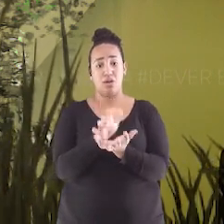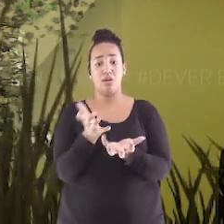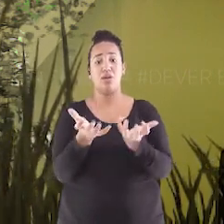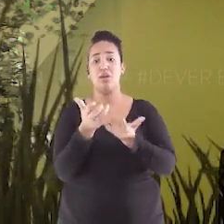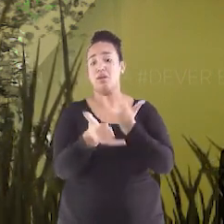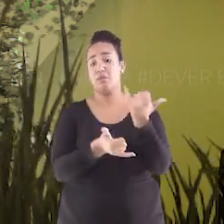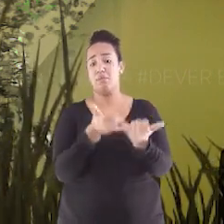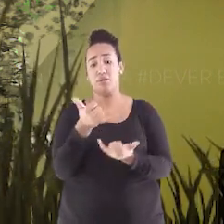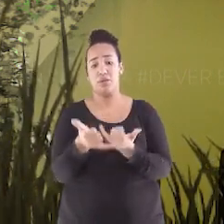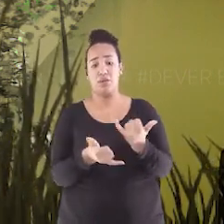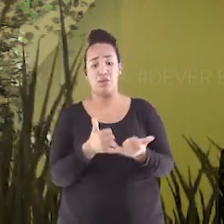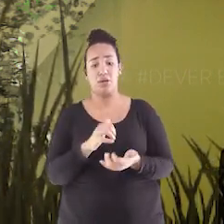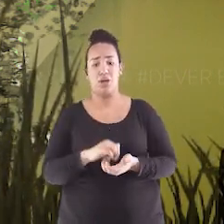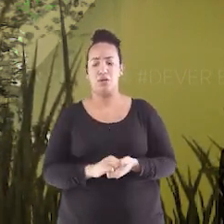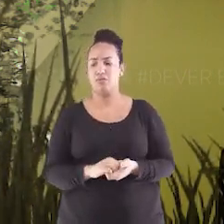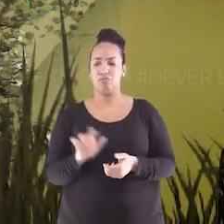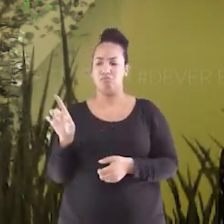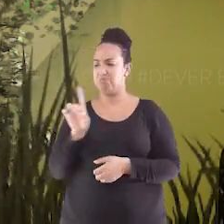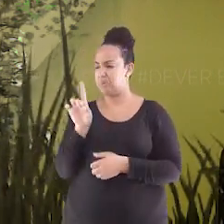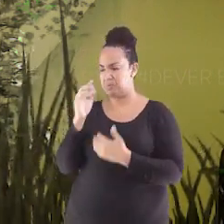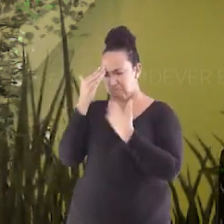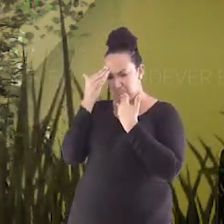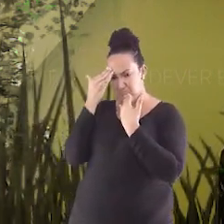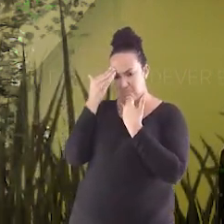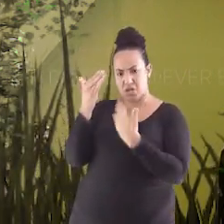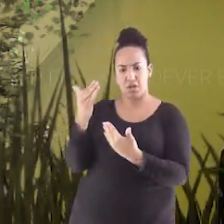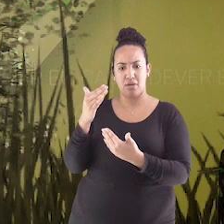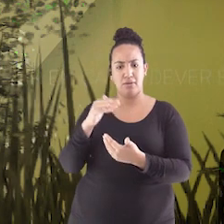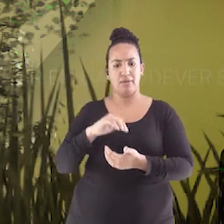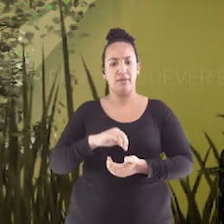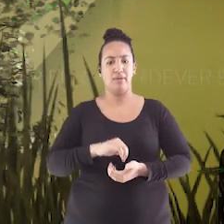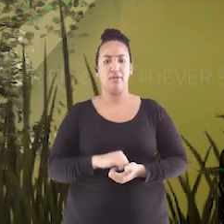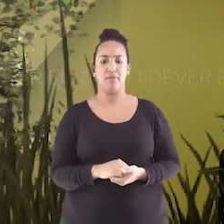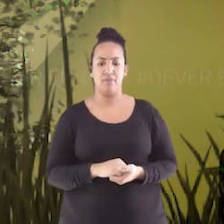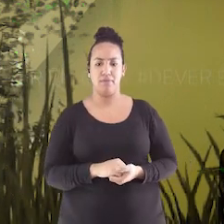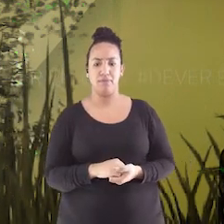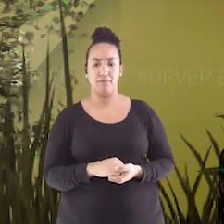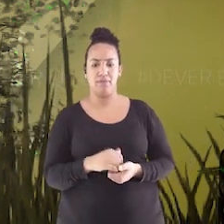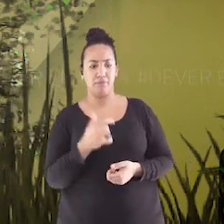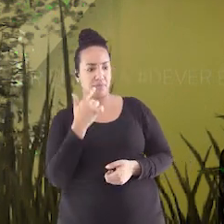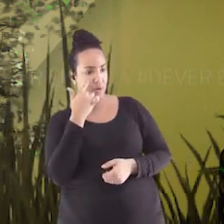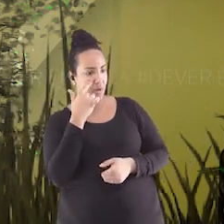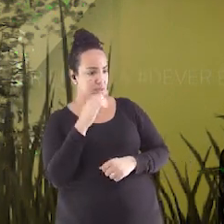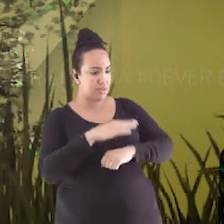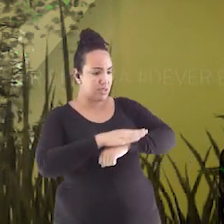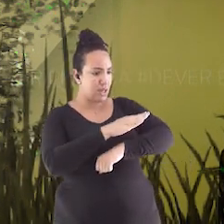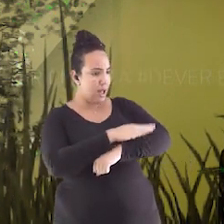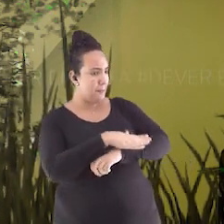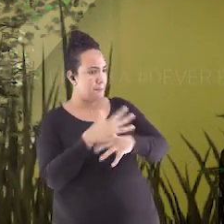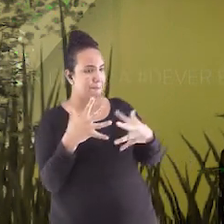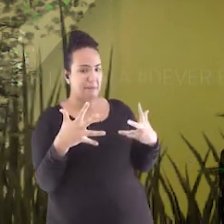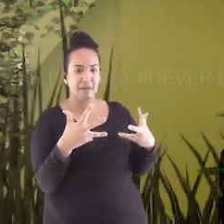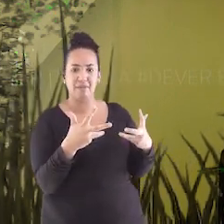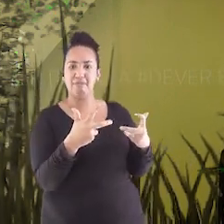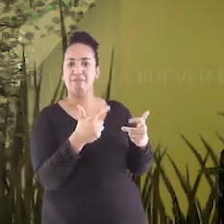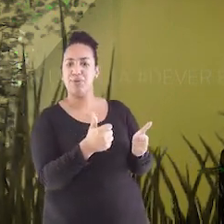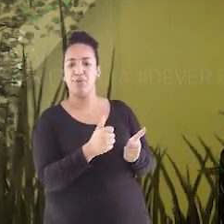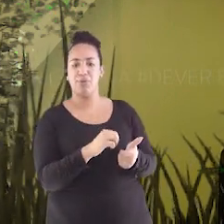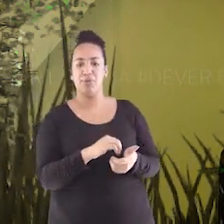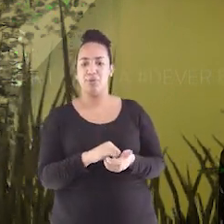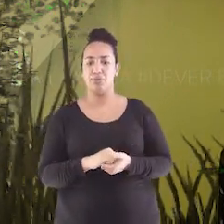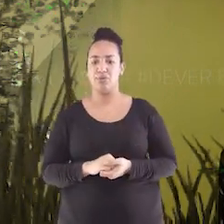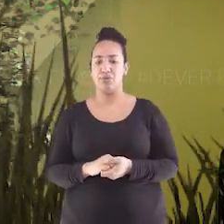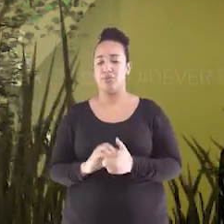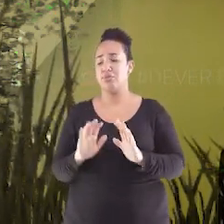Não, obrigado. Bum! Ela achou o sapo incrível. Vai embora!